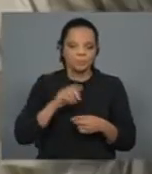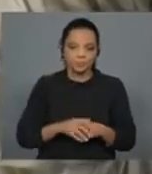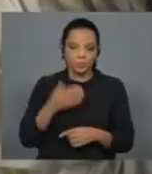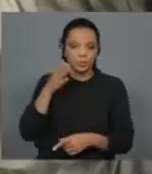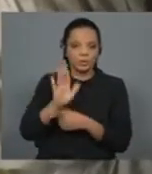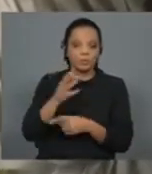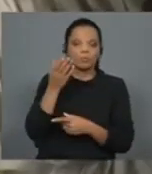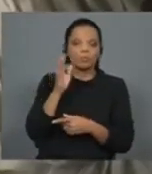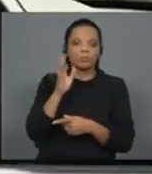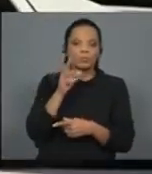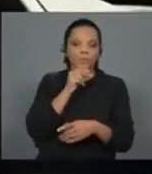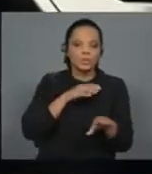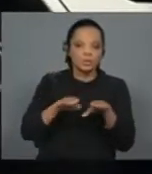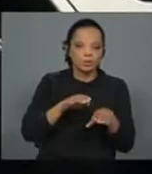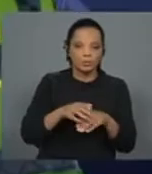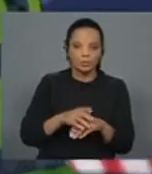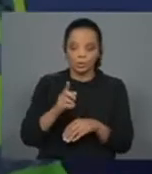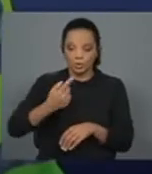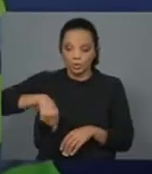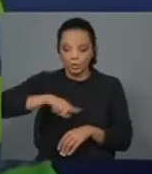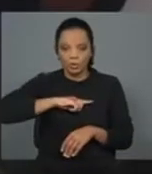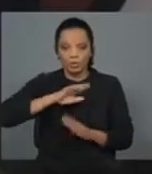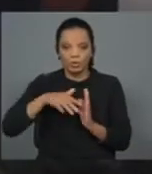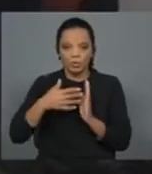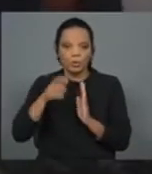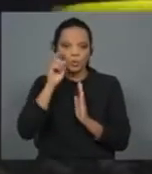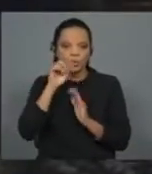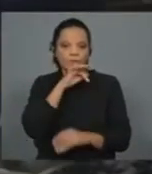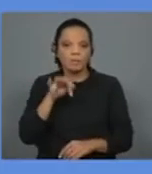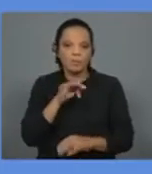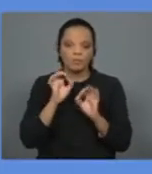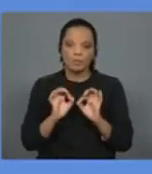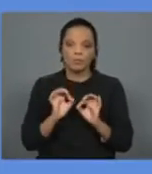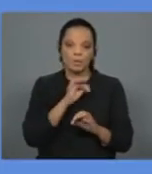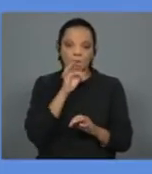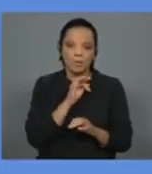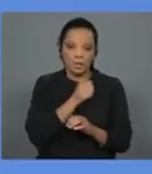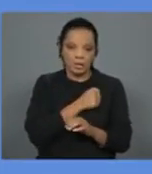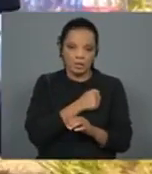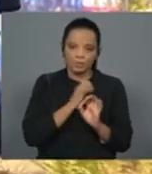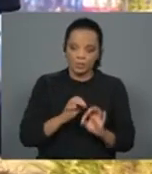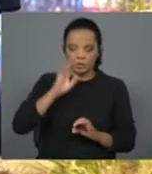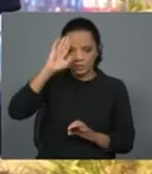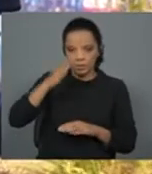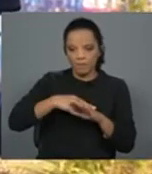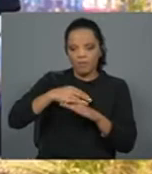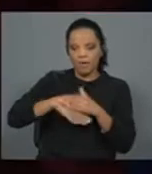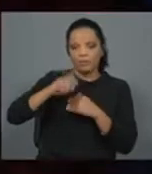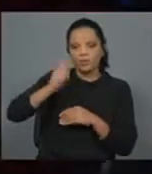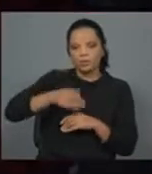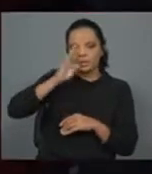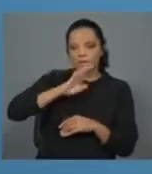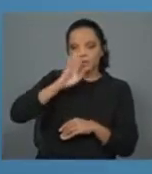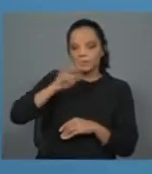dos sismos, quantos de nós temos o plano de segurança familiar elaborado em família, em casa, saber o que é que fazemos quando acontecer um